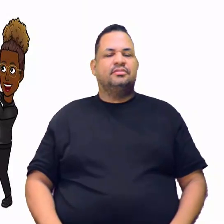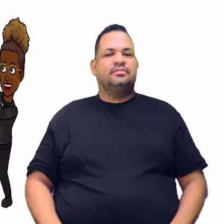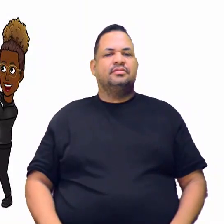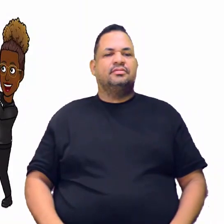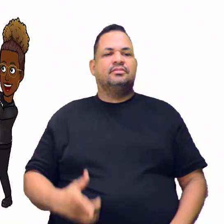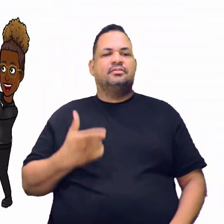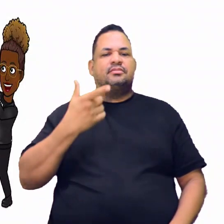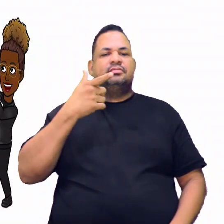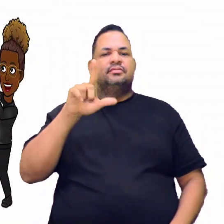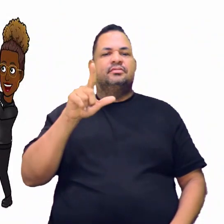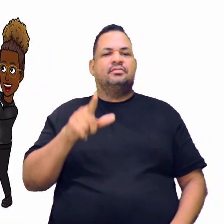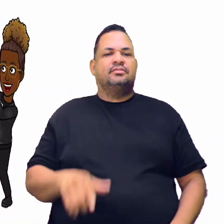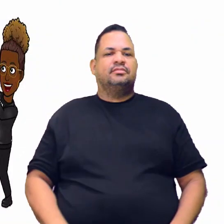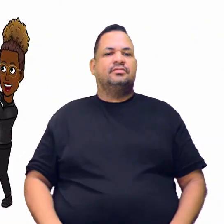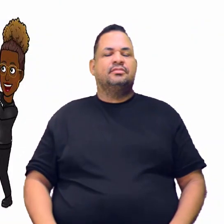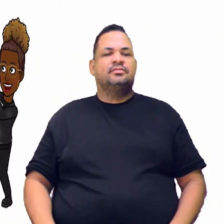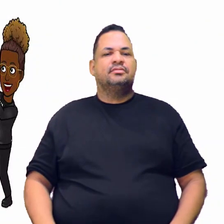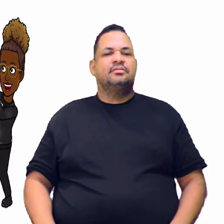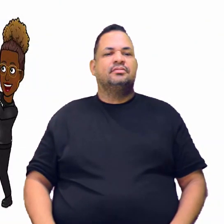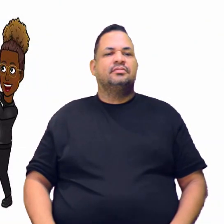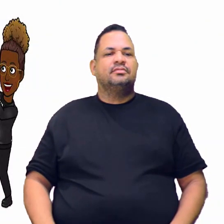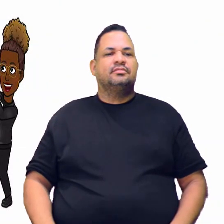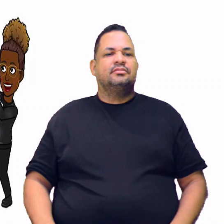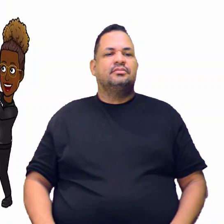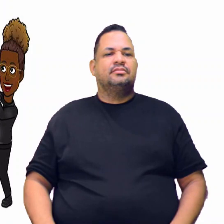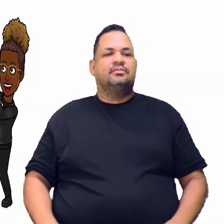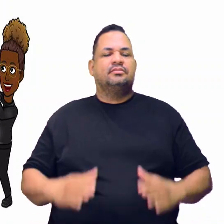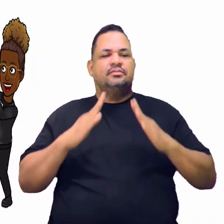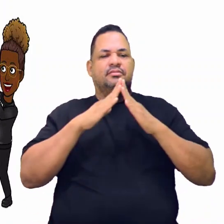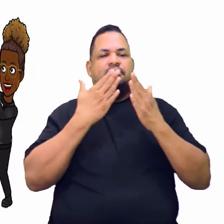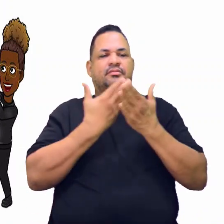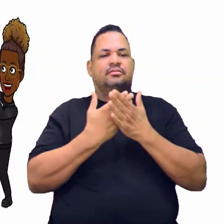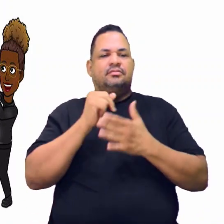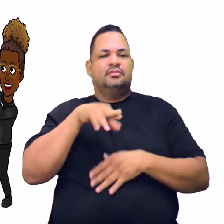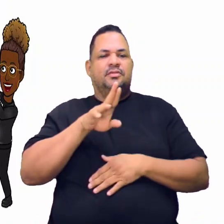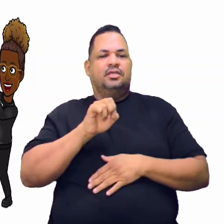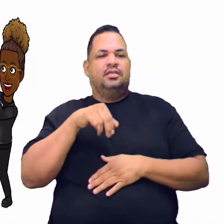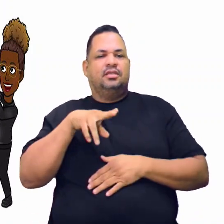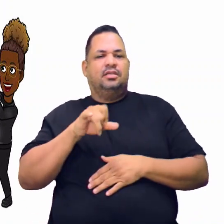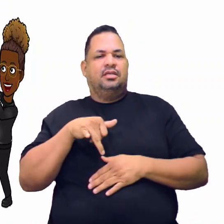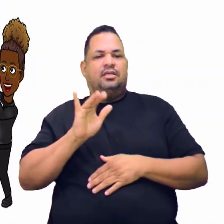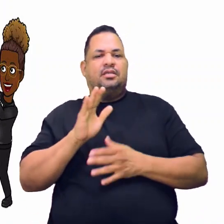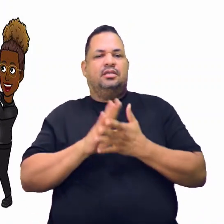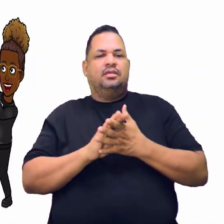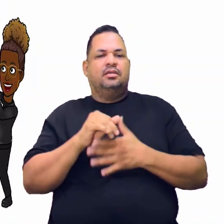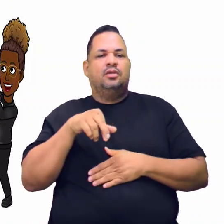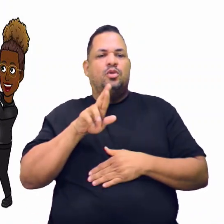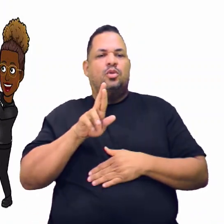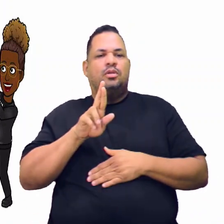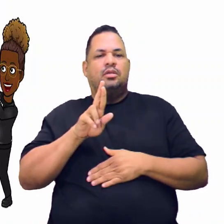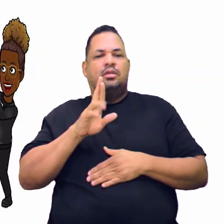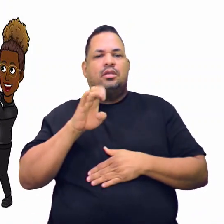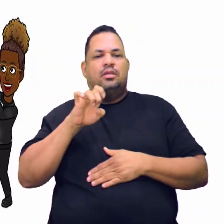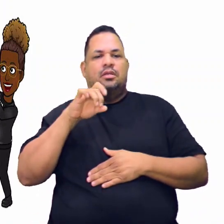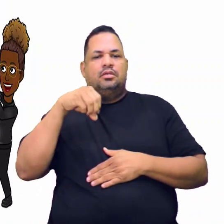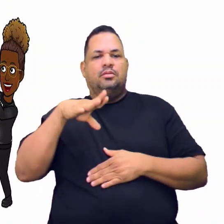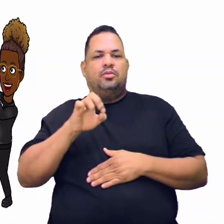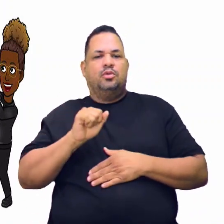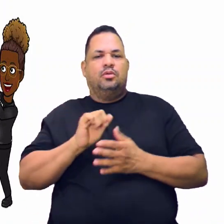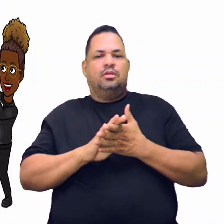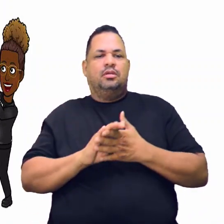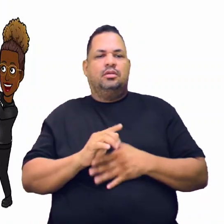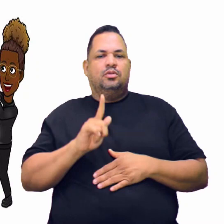Mais outra amadinha aqui, a escola Ana Nery, de Rolim de Moura, do Guaporé, professora